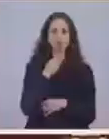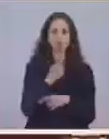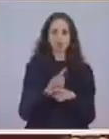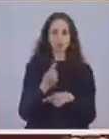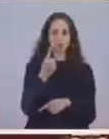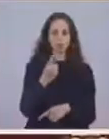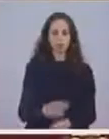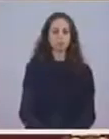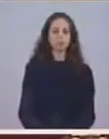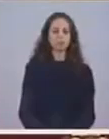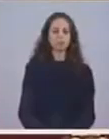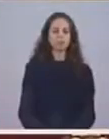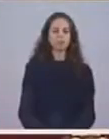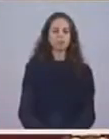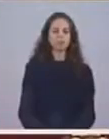voz.